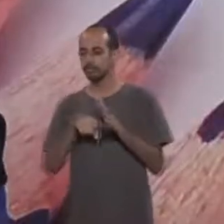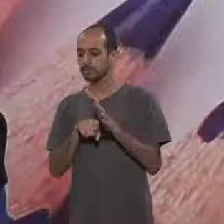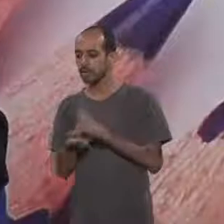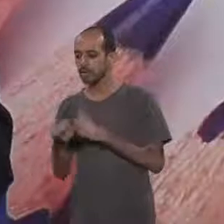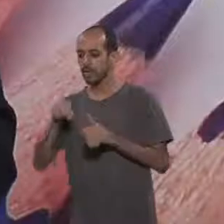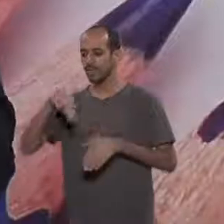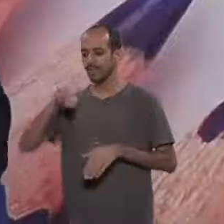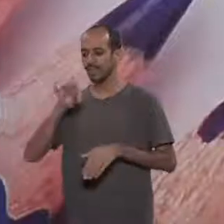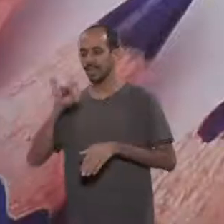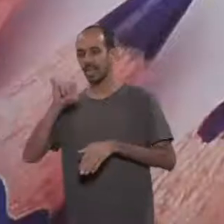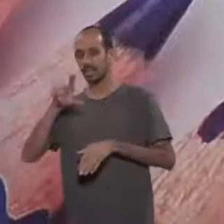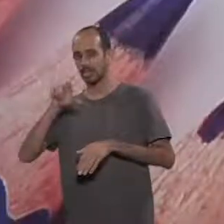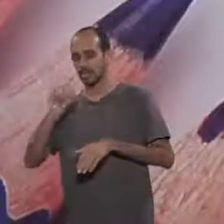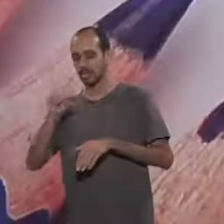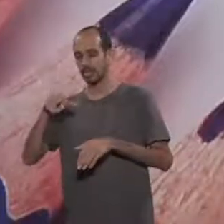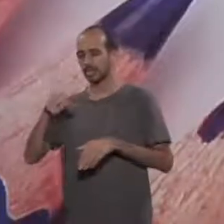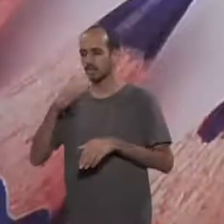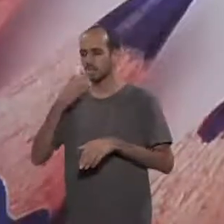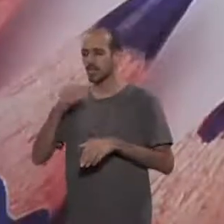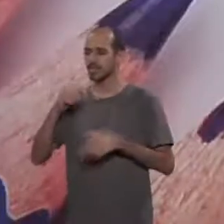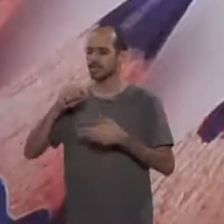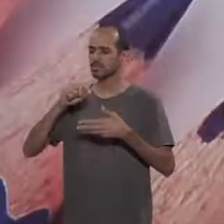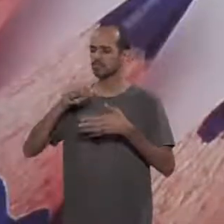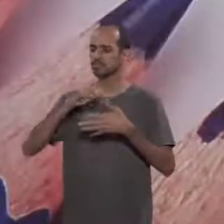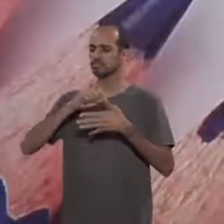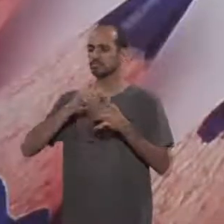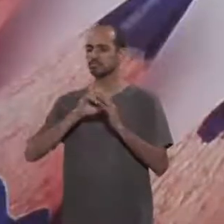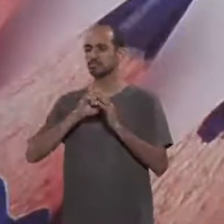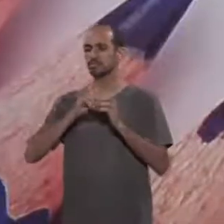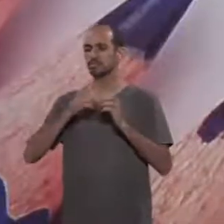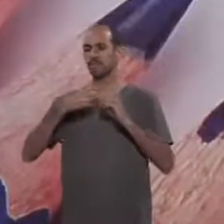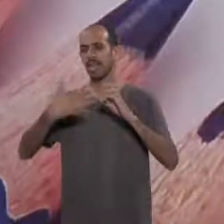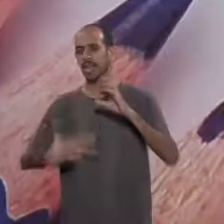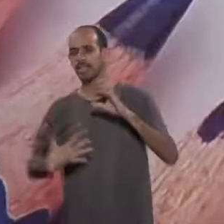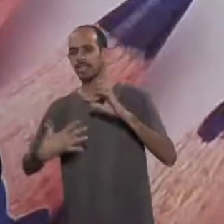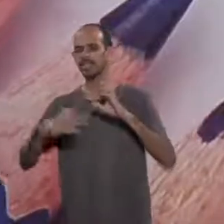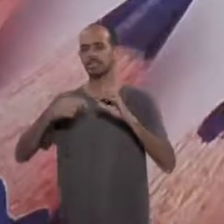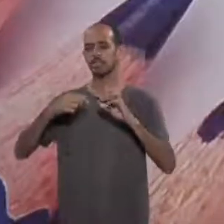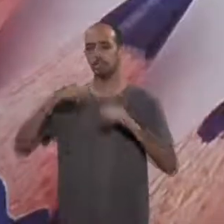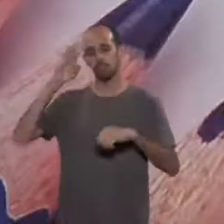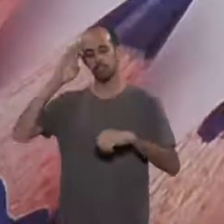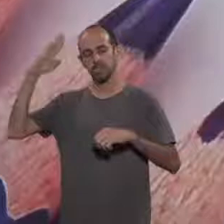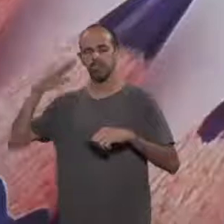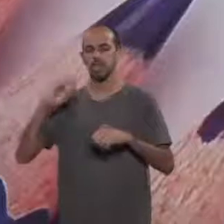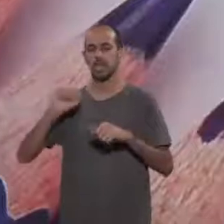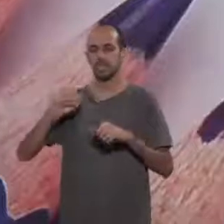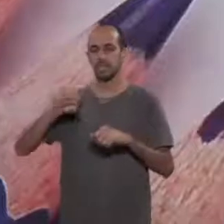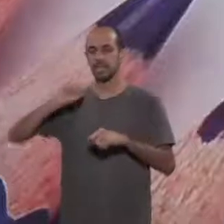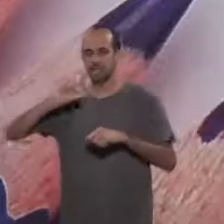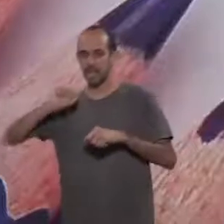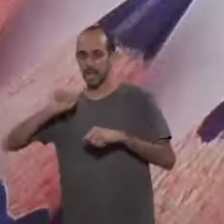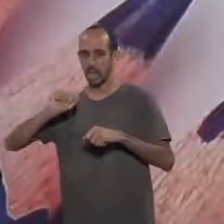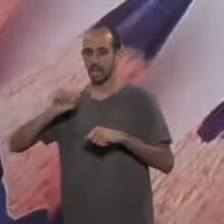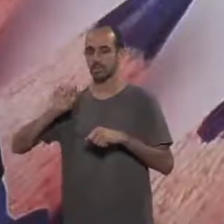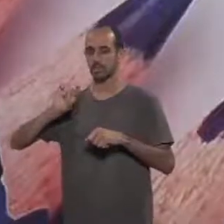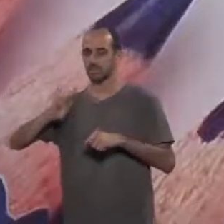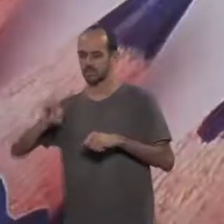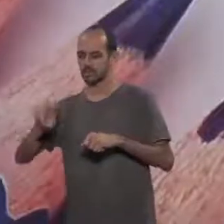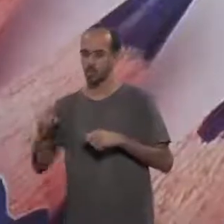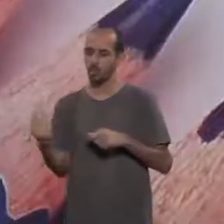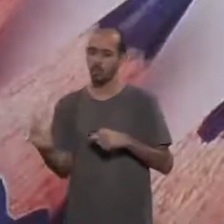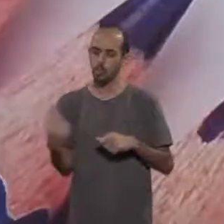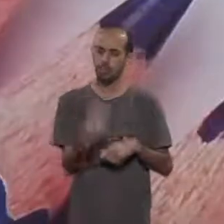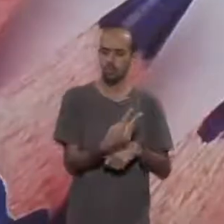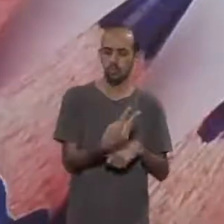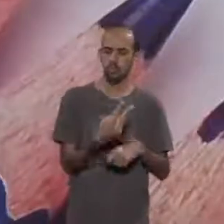saber, Natália, quais são os principais aspectos, e aí você já falou de algumas coisas da sala de recursos, aí você falou sala de recursos 1